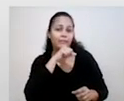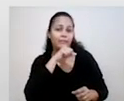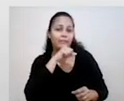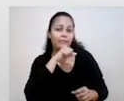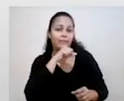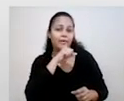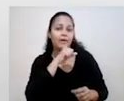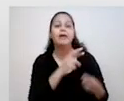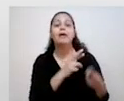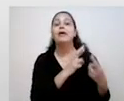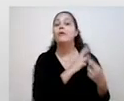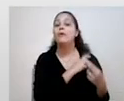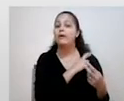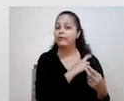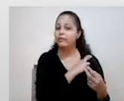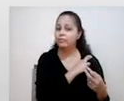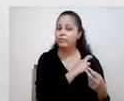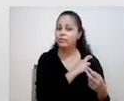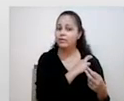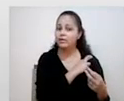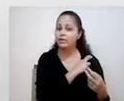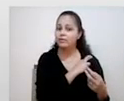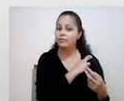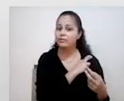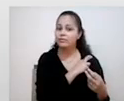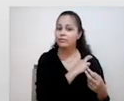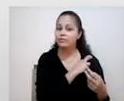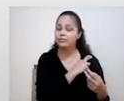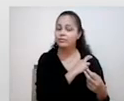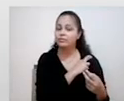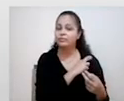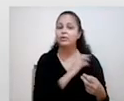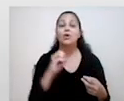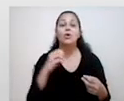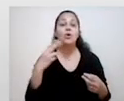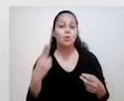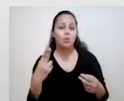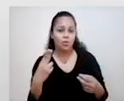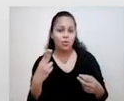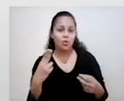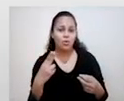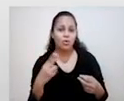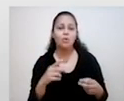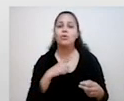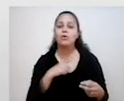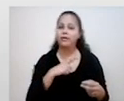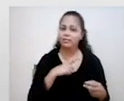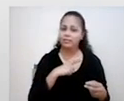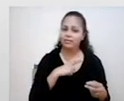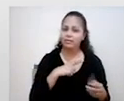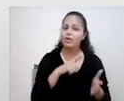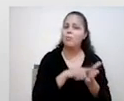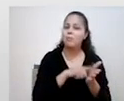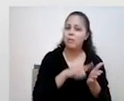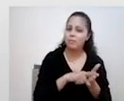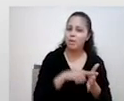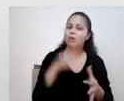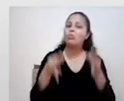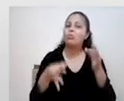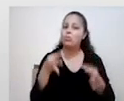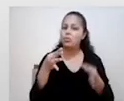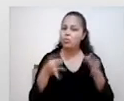de um responsável por elas, a não ser que também tenha conseguido uma autorização dada pelo juiz. Então, a primeira coisa,